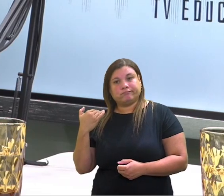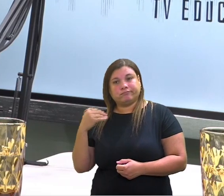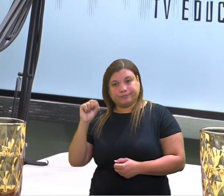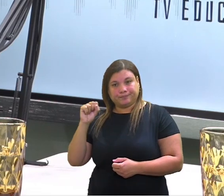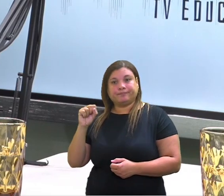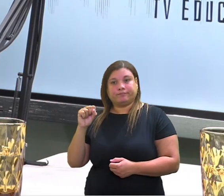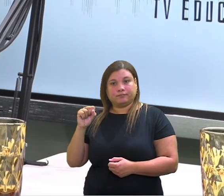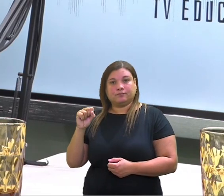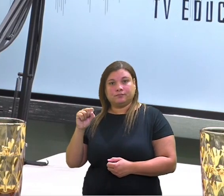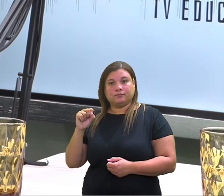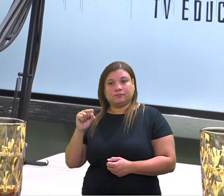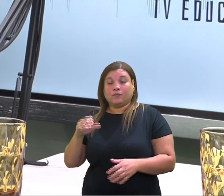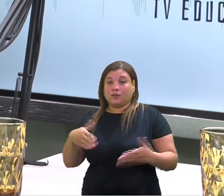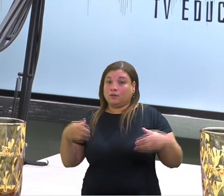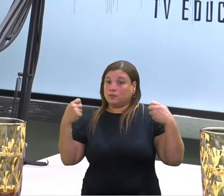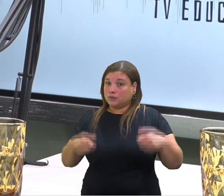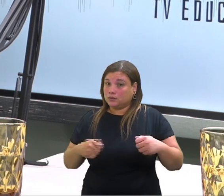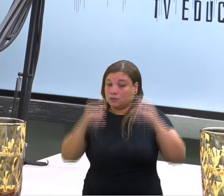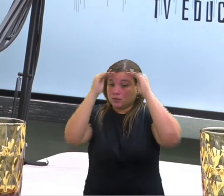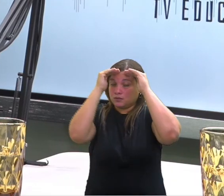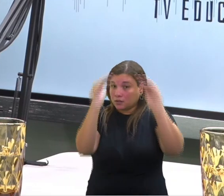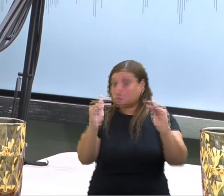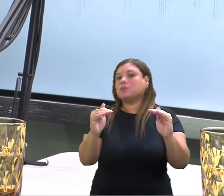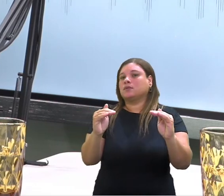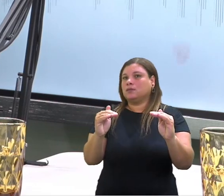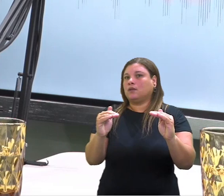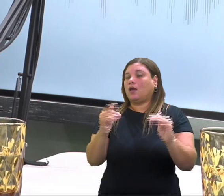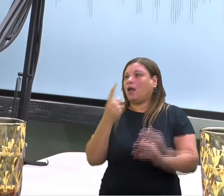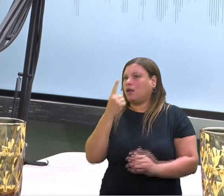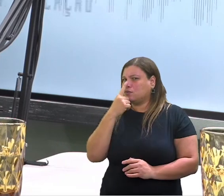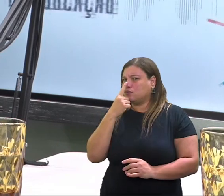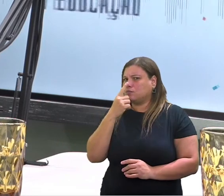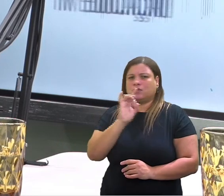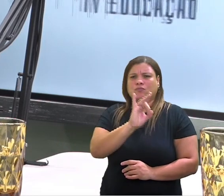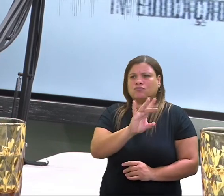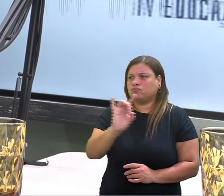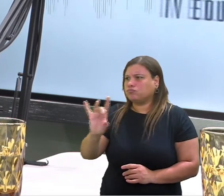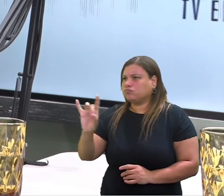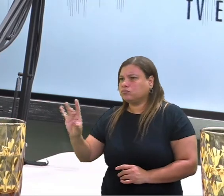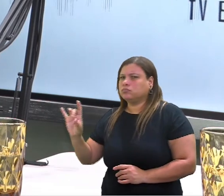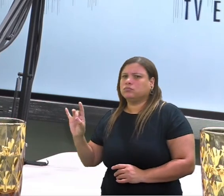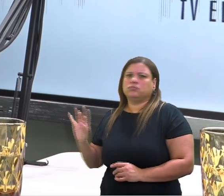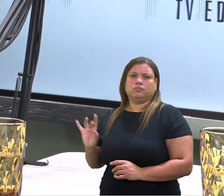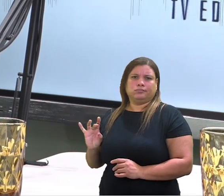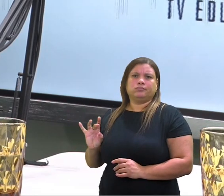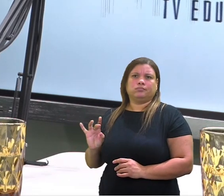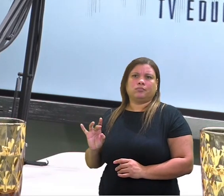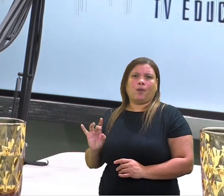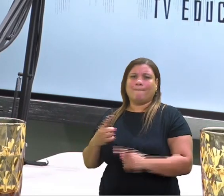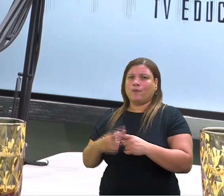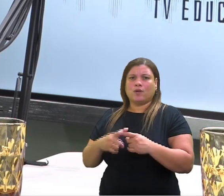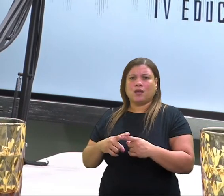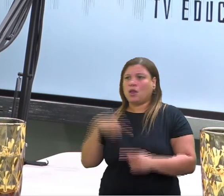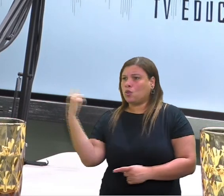intimidade. Cada um tem a sua intimidade. Que eu ter a minha intimidade não é errado. Agora, você expor essa intimidade